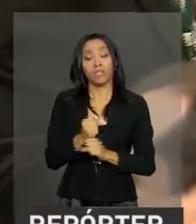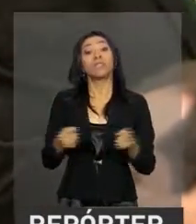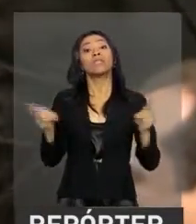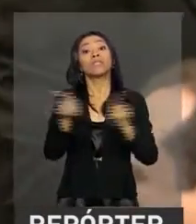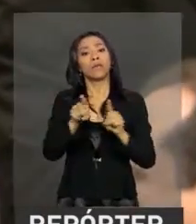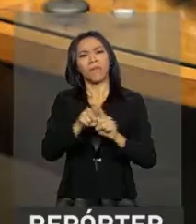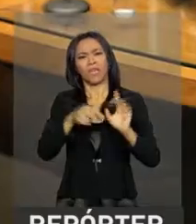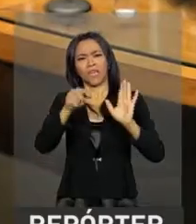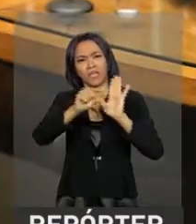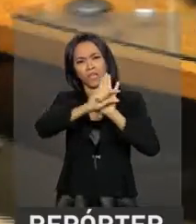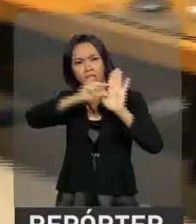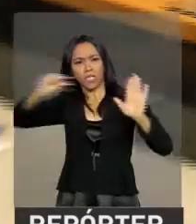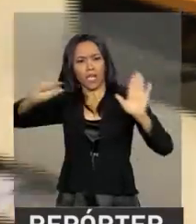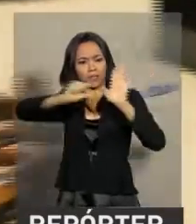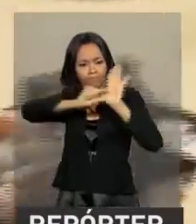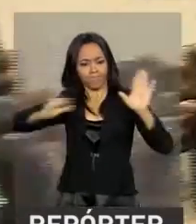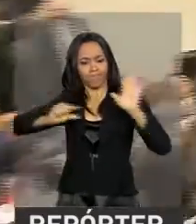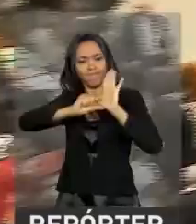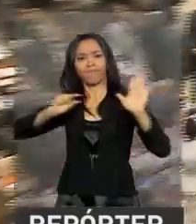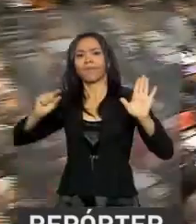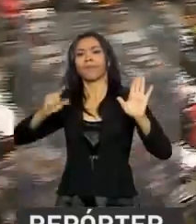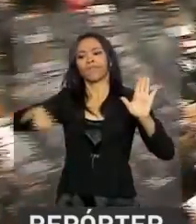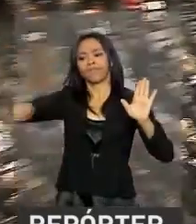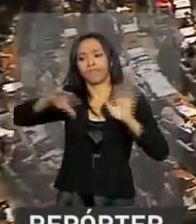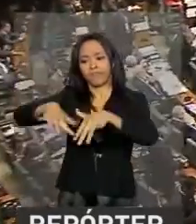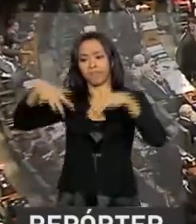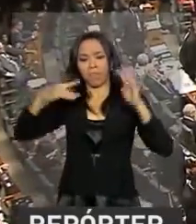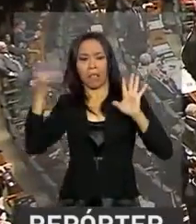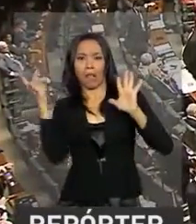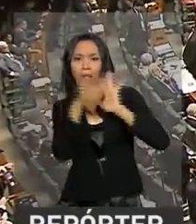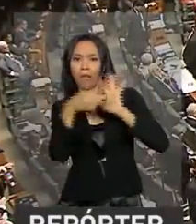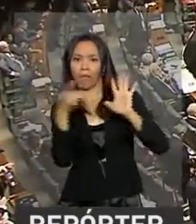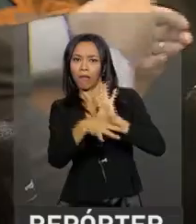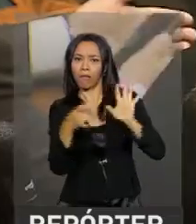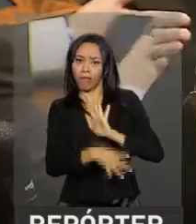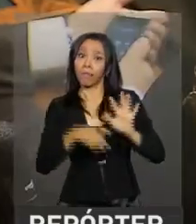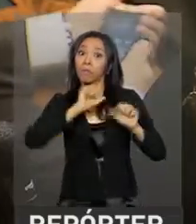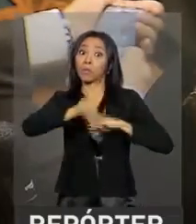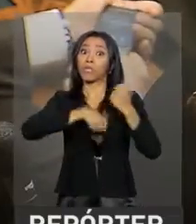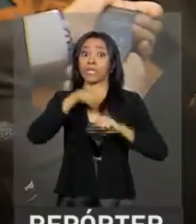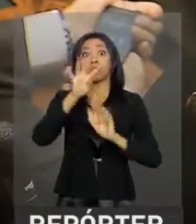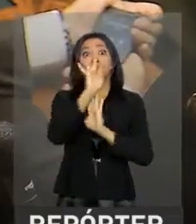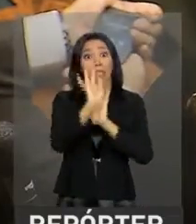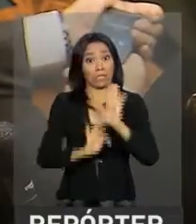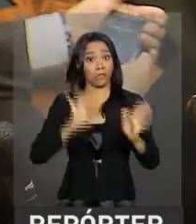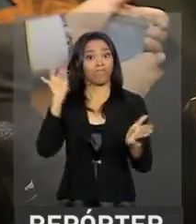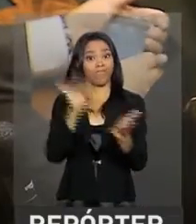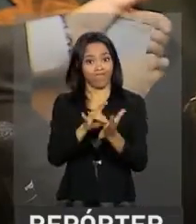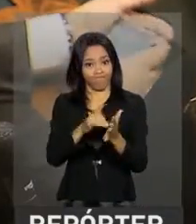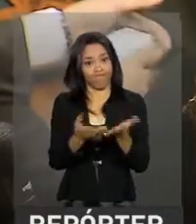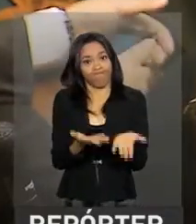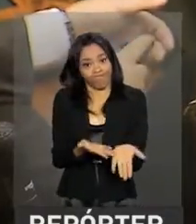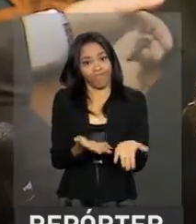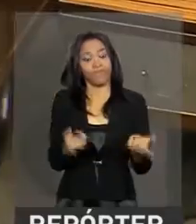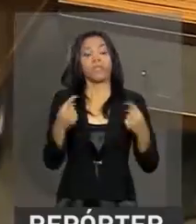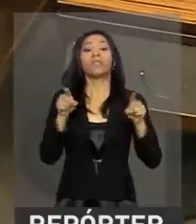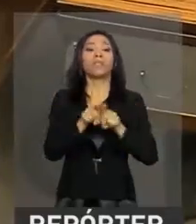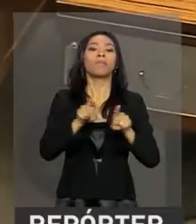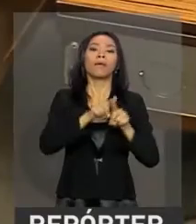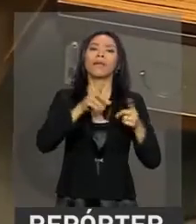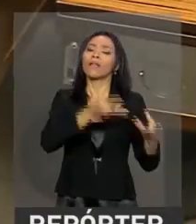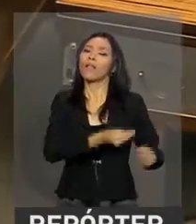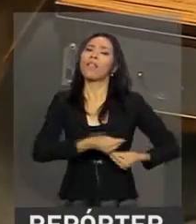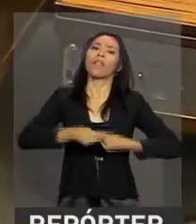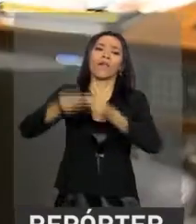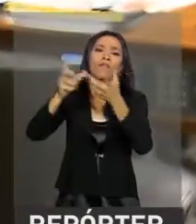destaques ao projeto que são as sugestões de mudanças no texto original agora a pec segue para tramitação também em dois turnos